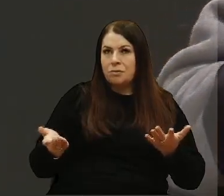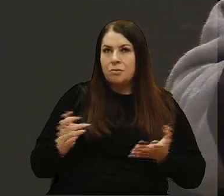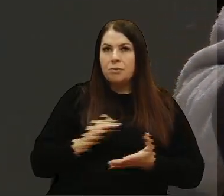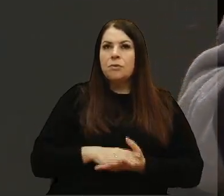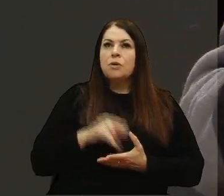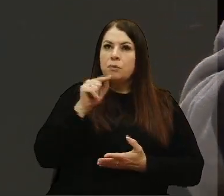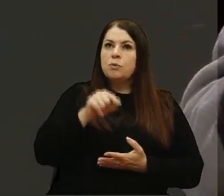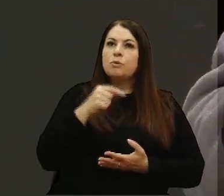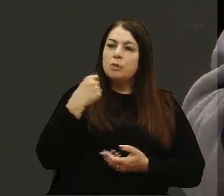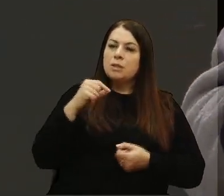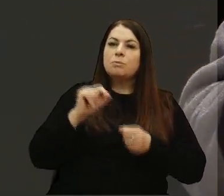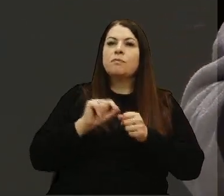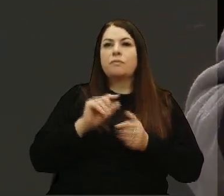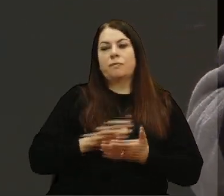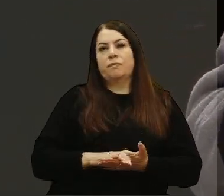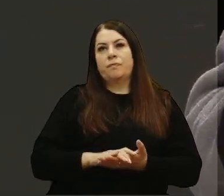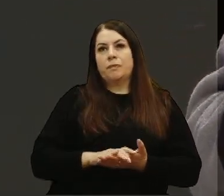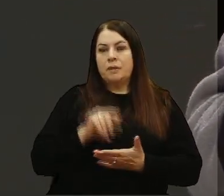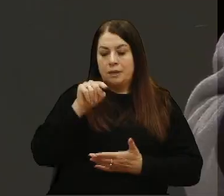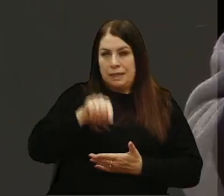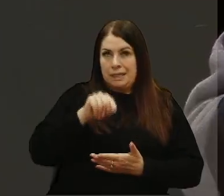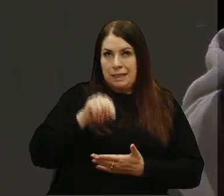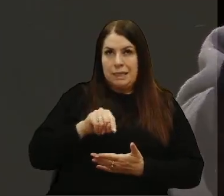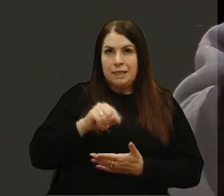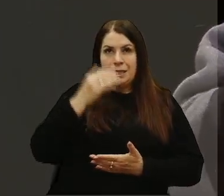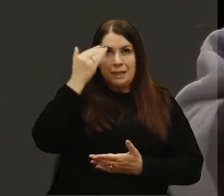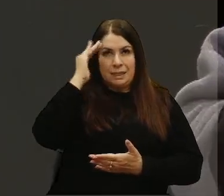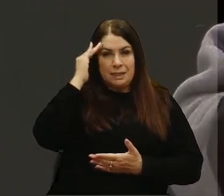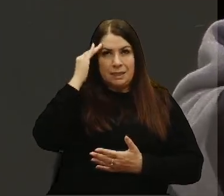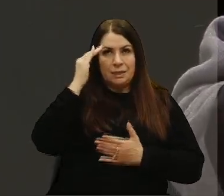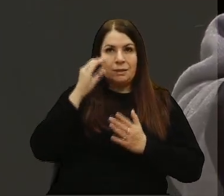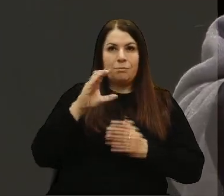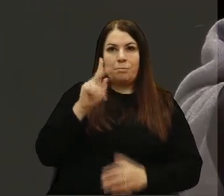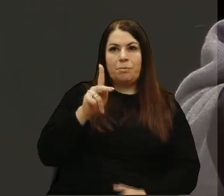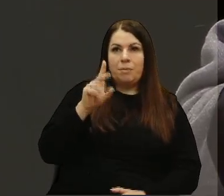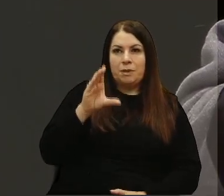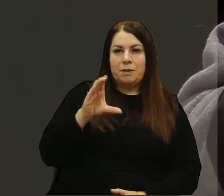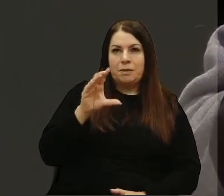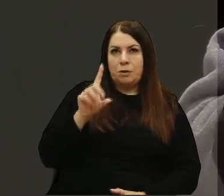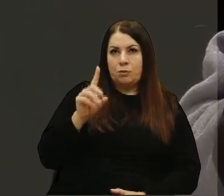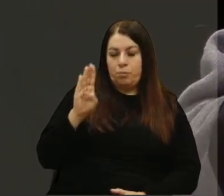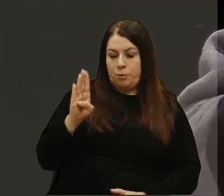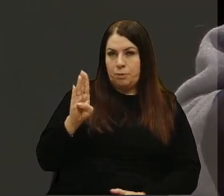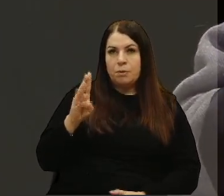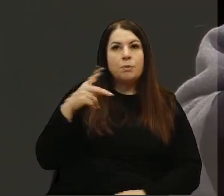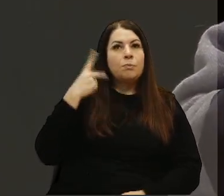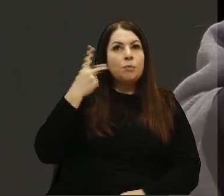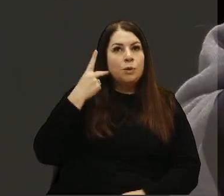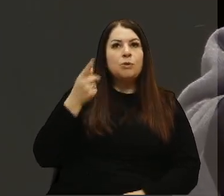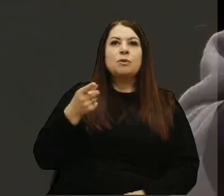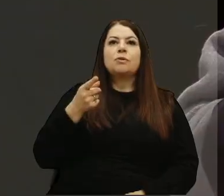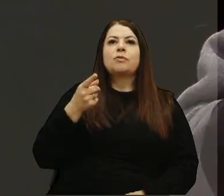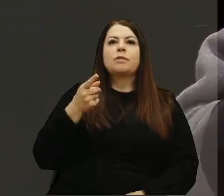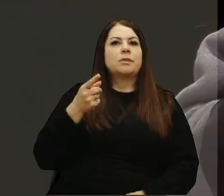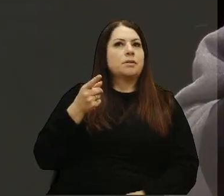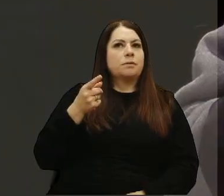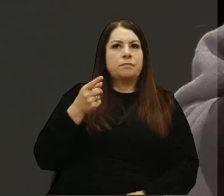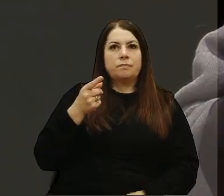E é isso que nós precisamos tratar, presidente. Aqui, no entender da bancada do PCdoB, a política